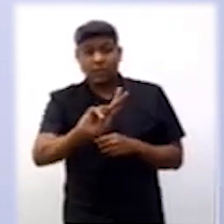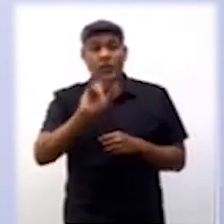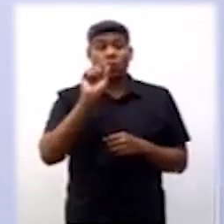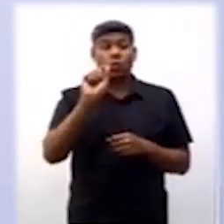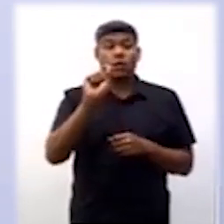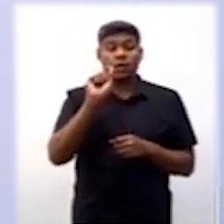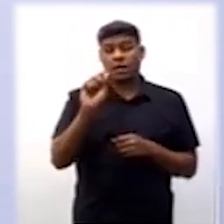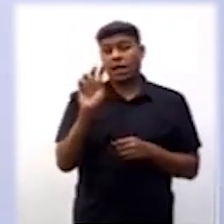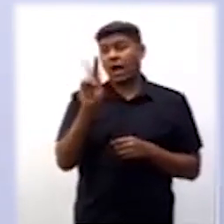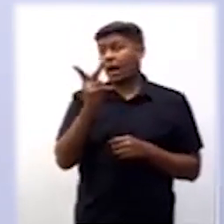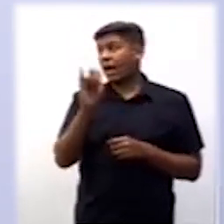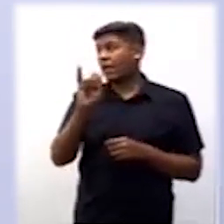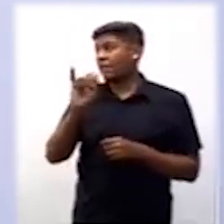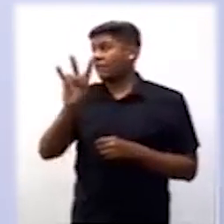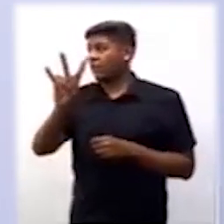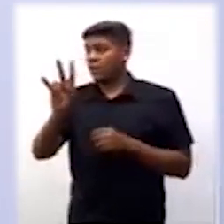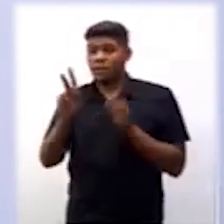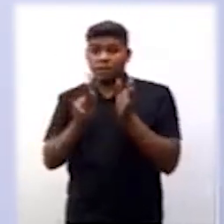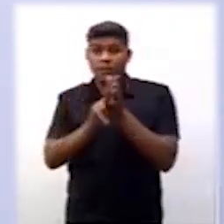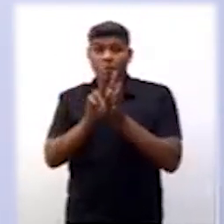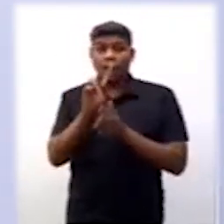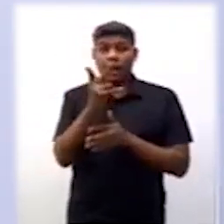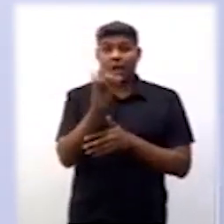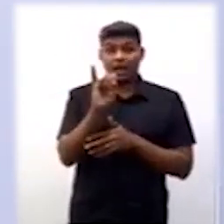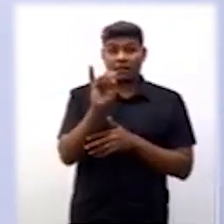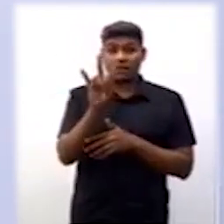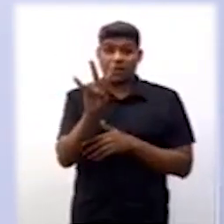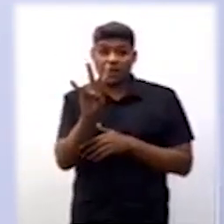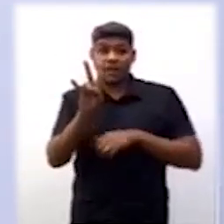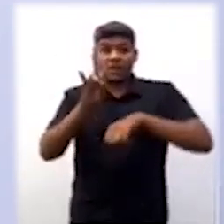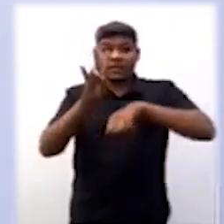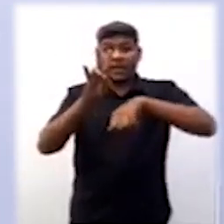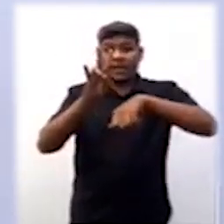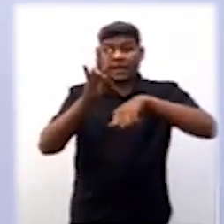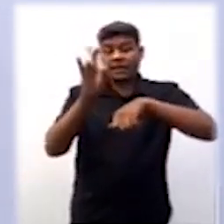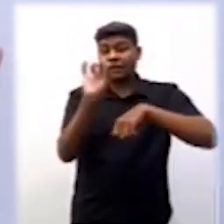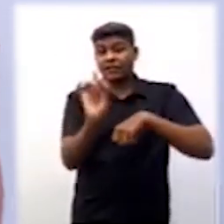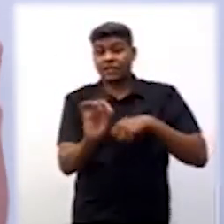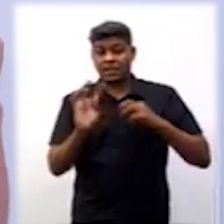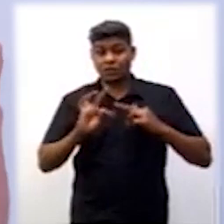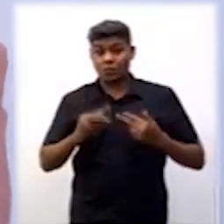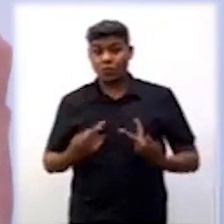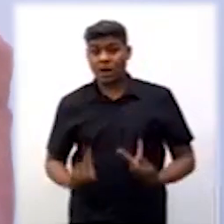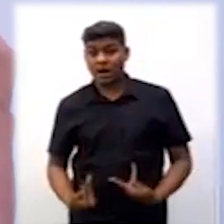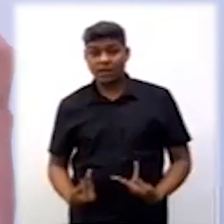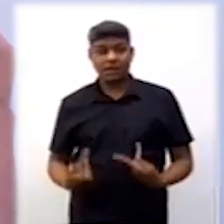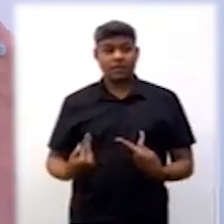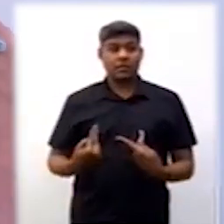o HIV. No caso, o HIV, vírus da imunodeficiência humana, ele é chamado de